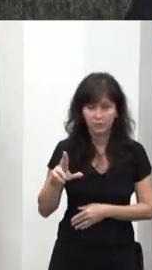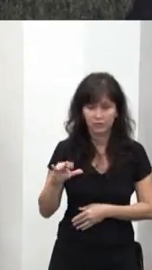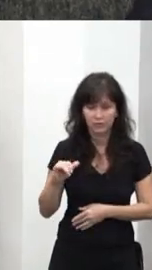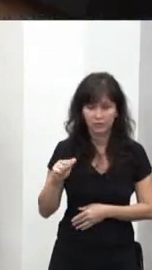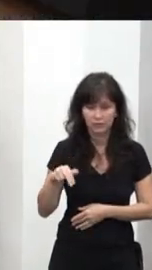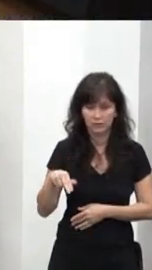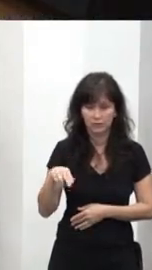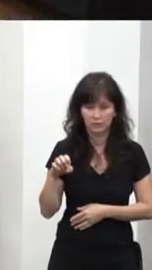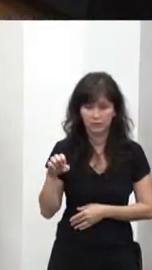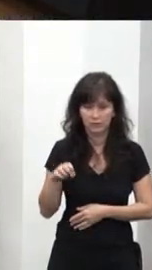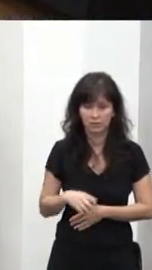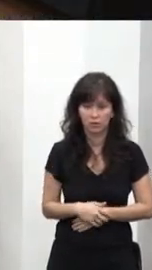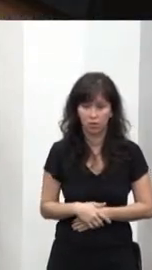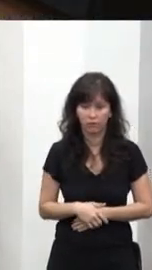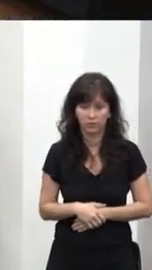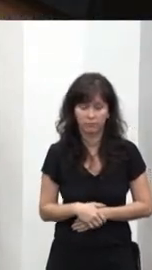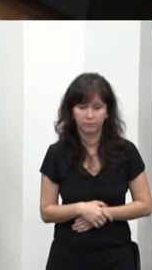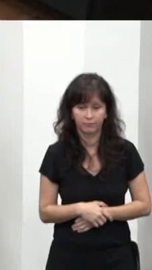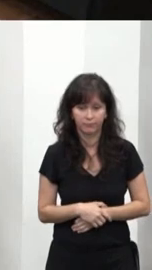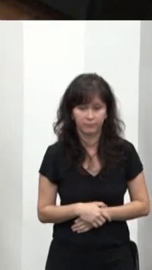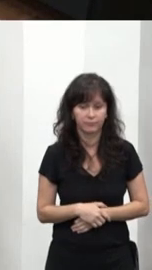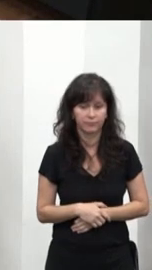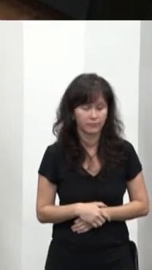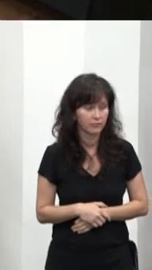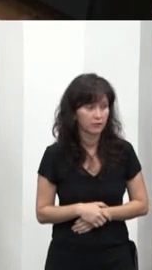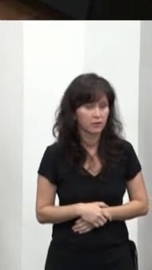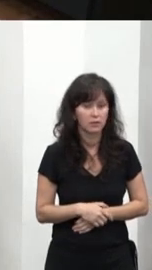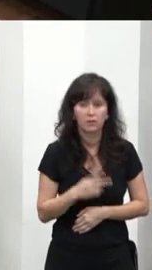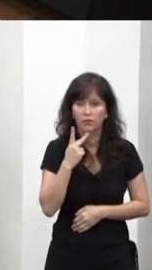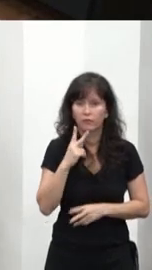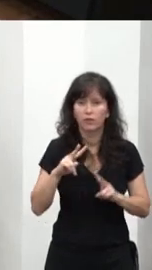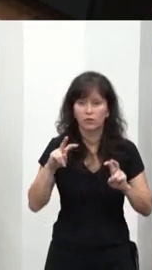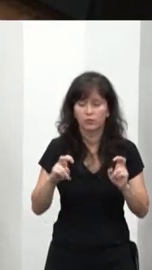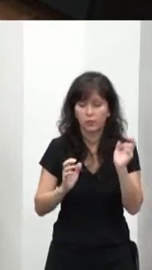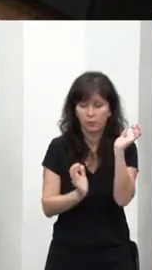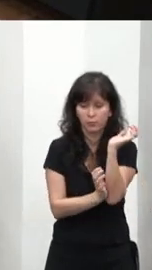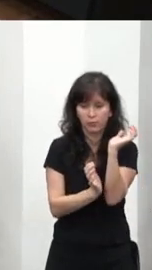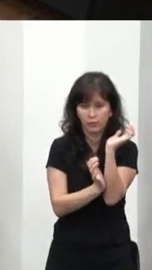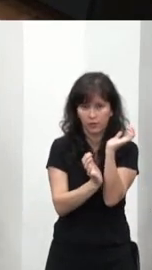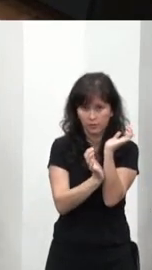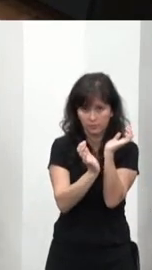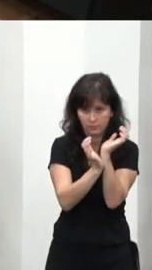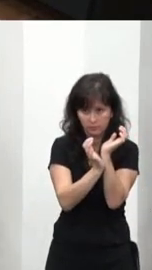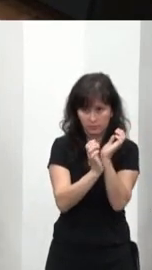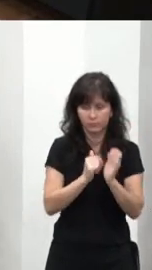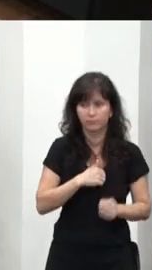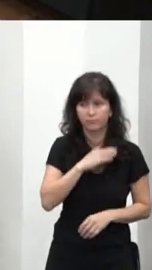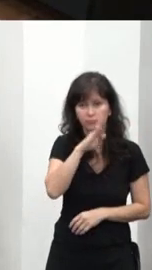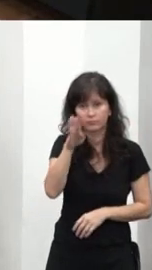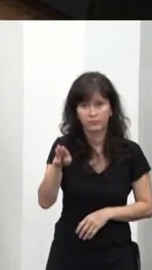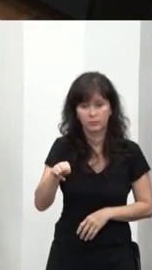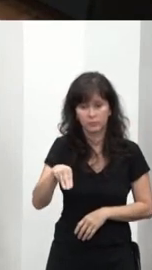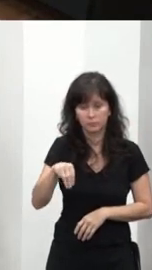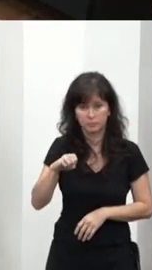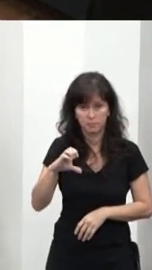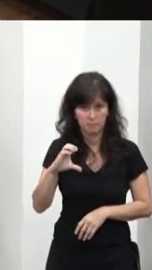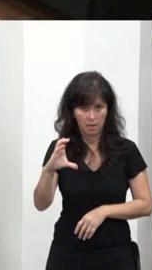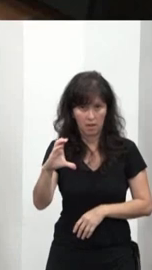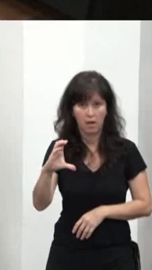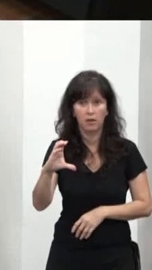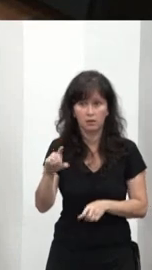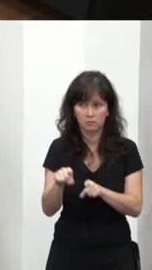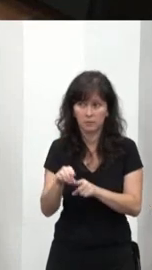breve eu tinha citado essa questão da burocracia né e eu estive no Mac no link e eu